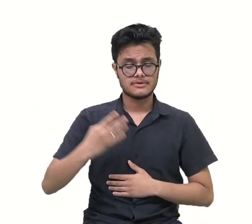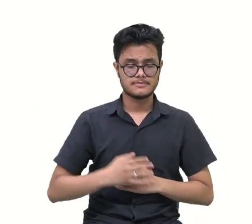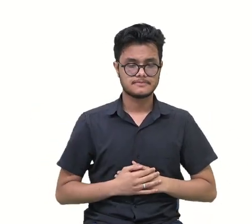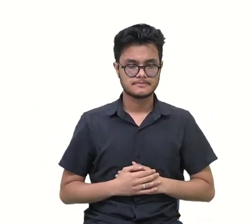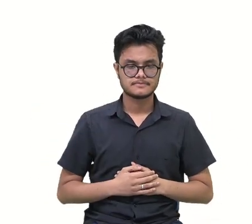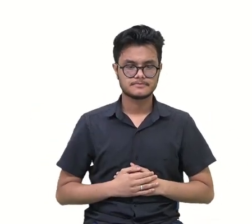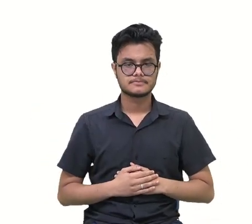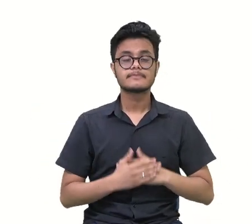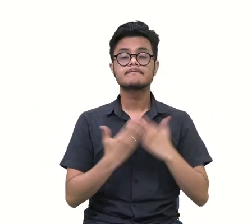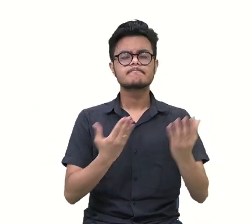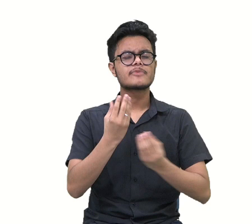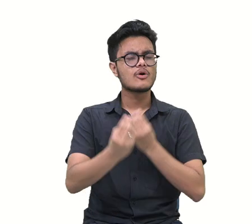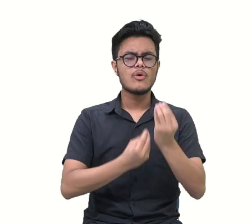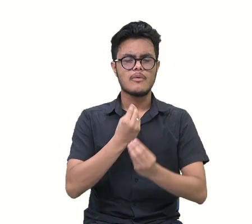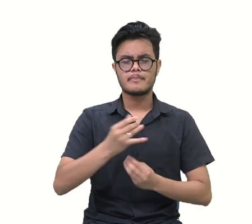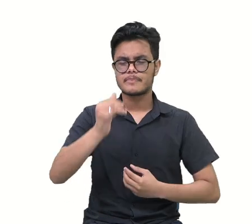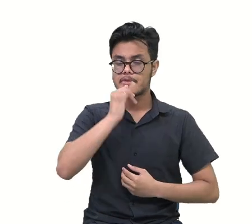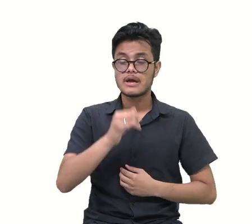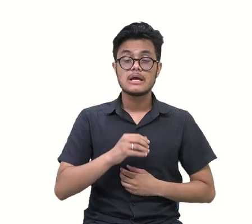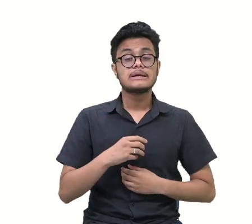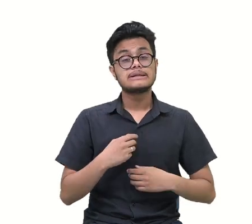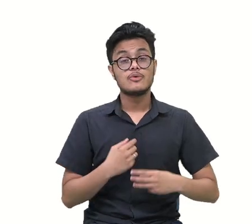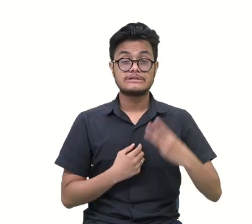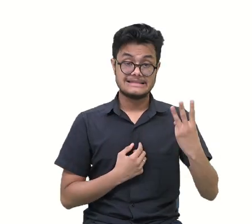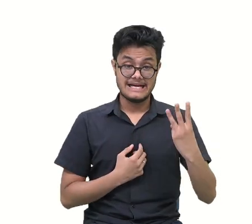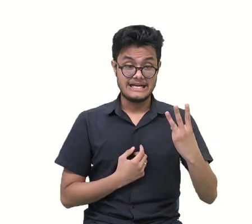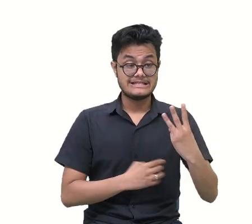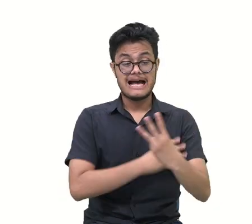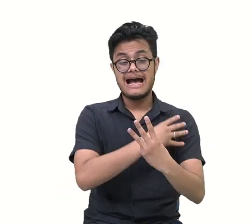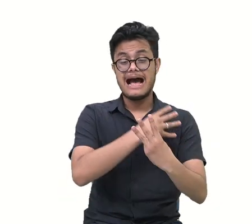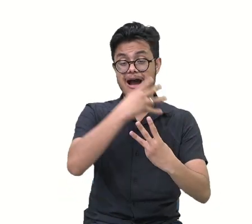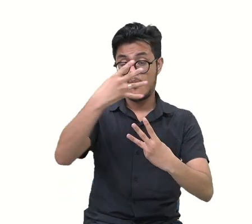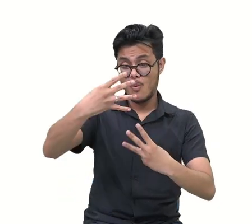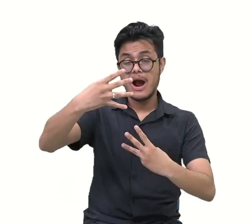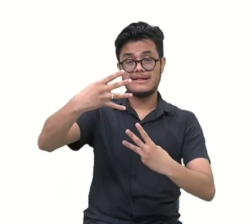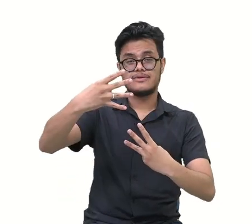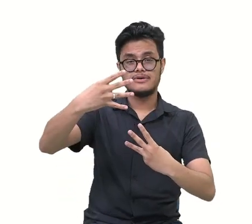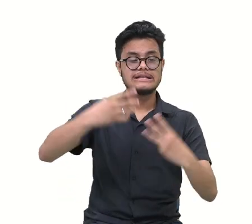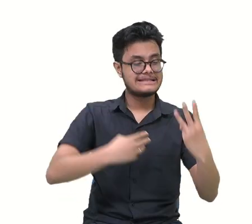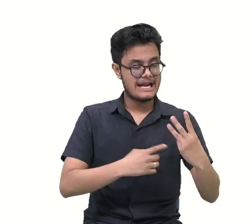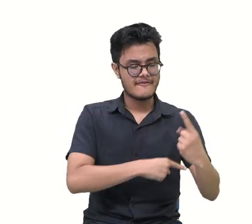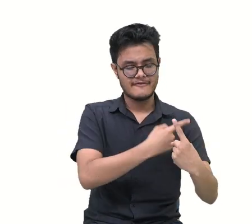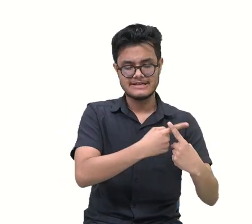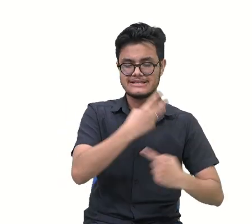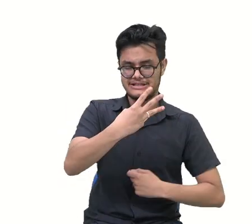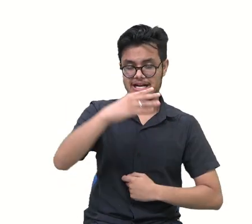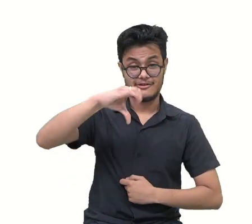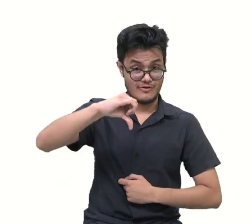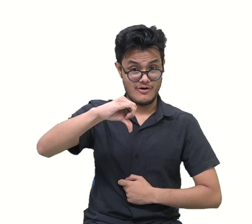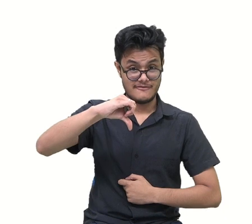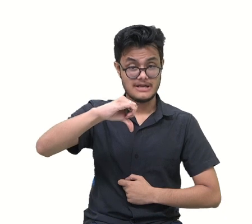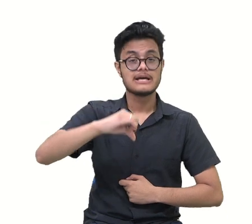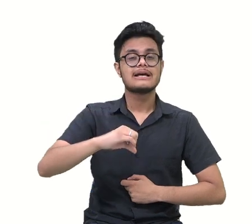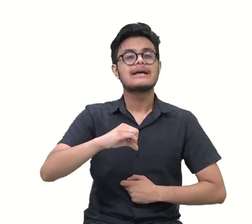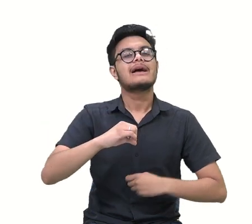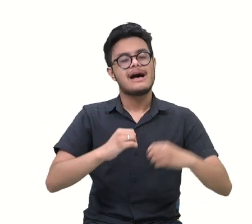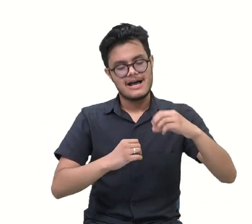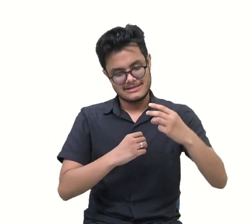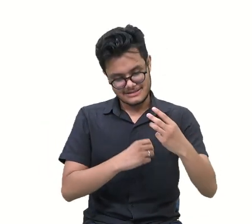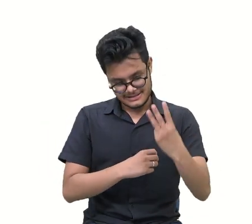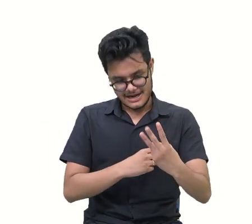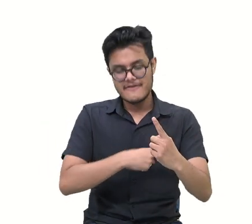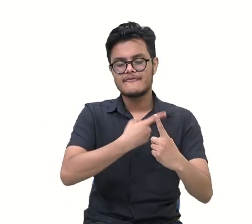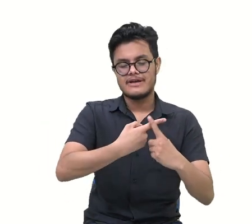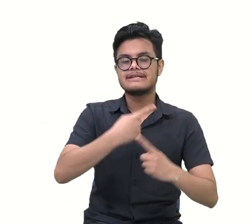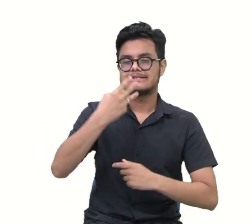Para x igual a 4 agora. Então vai ficar 3 elevado a 4. 3 elevado a 4, você já sabe que é a mesma coisa que